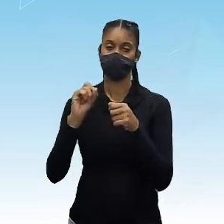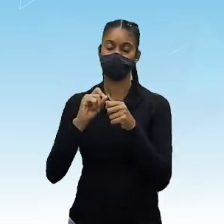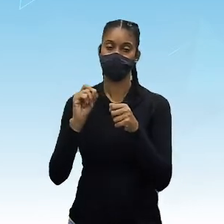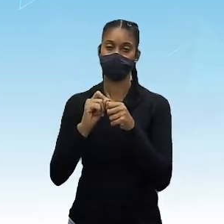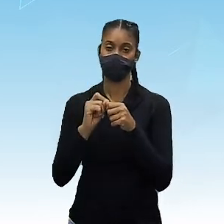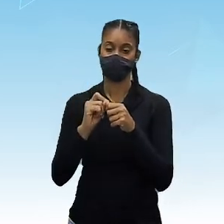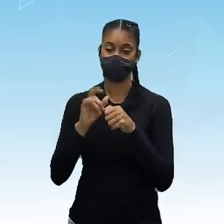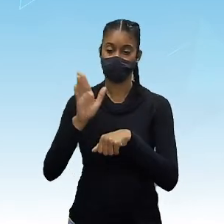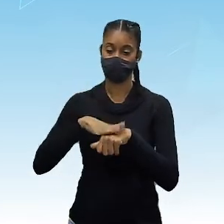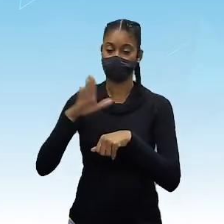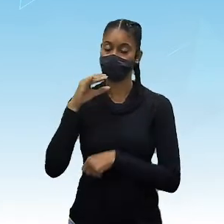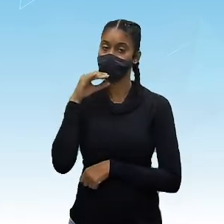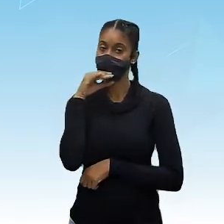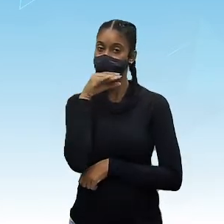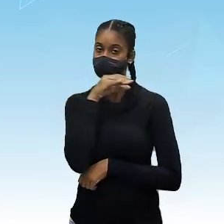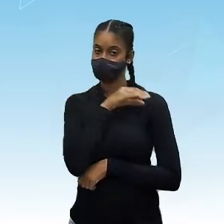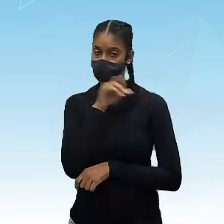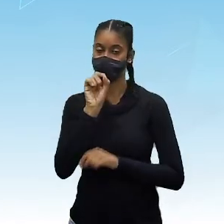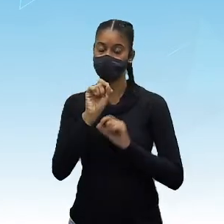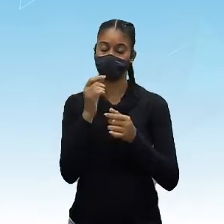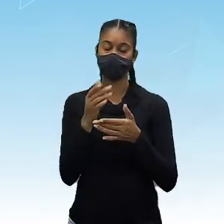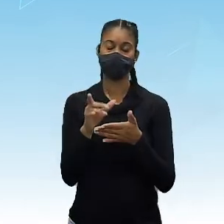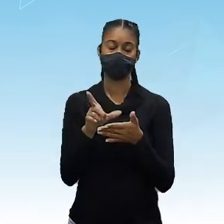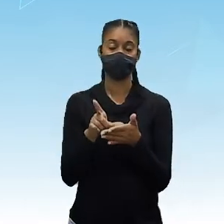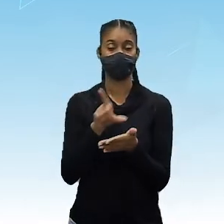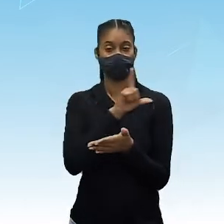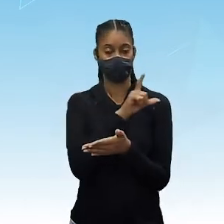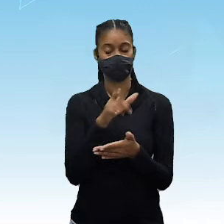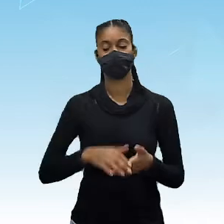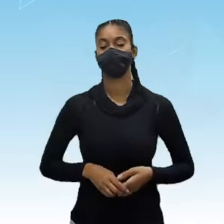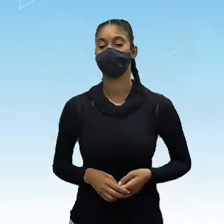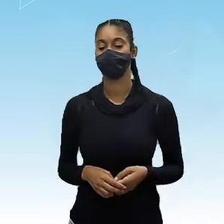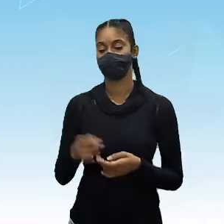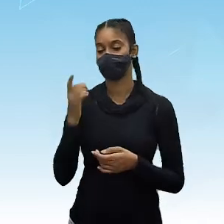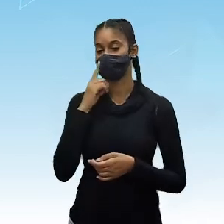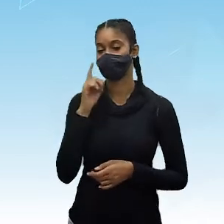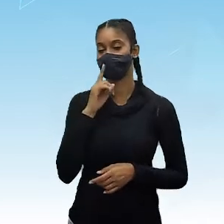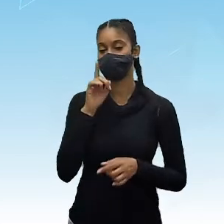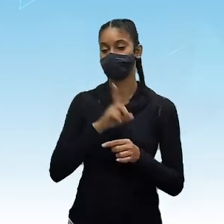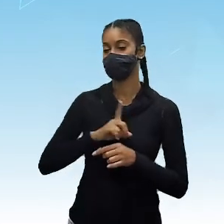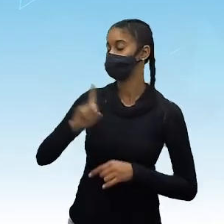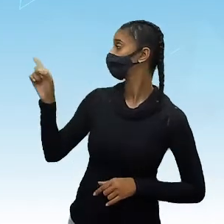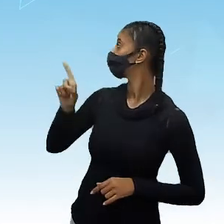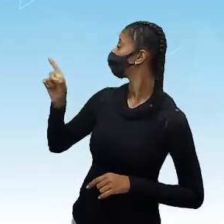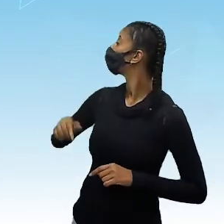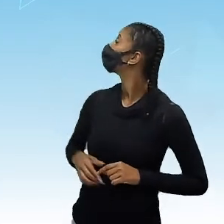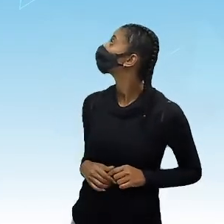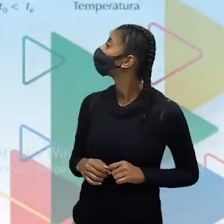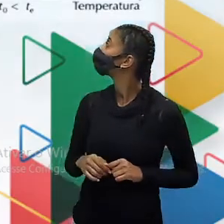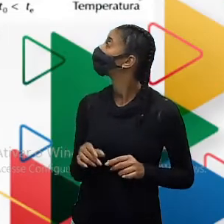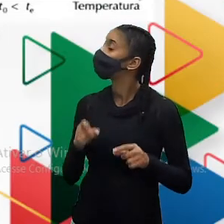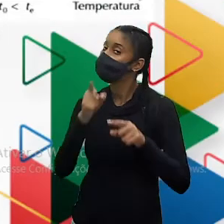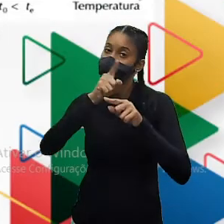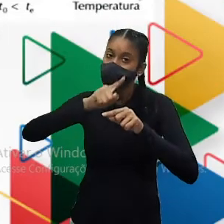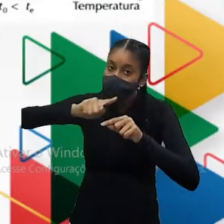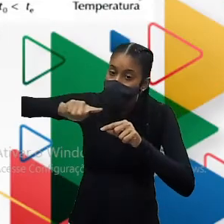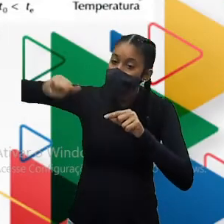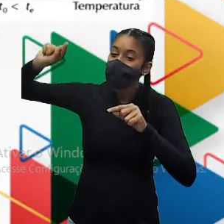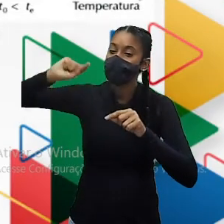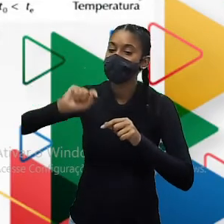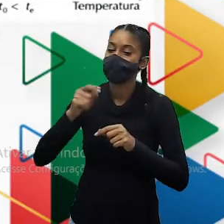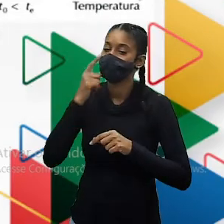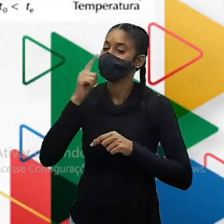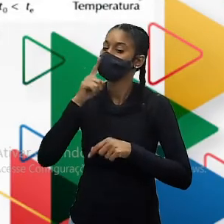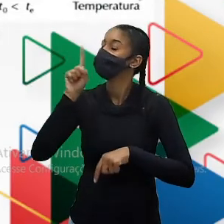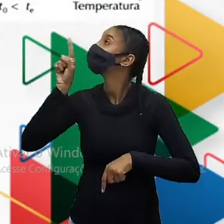era antes. Então daí a gente chega até esse gráfico, né, que faz parte do assunto que o Bruno tinha trazido para vocês. Então quando